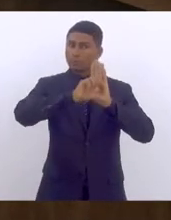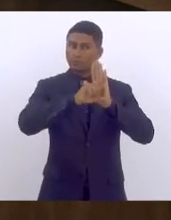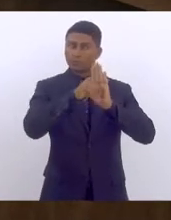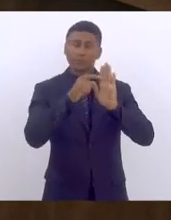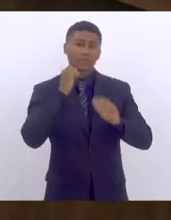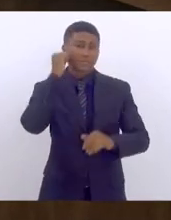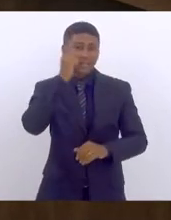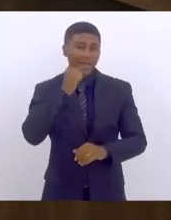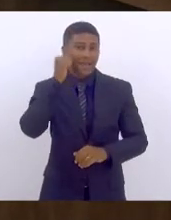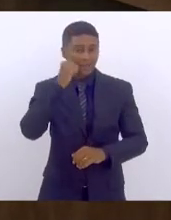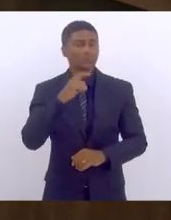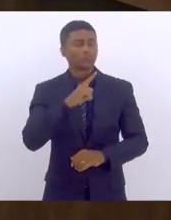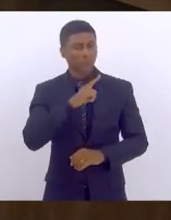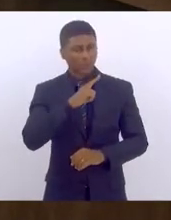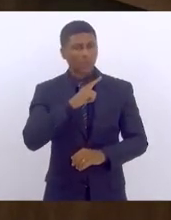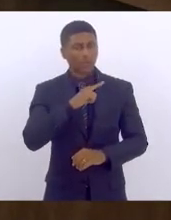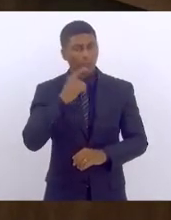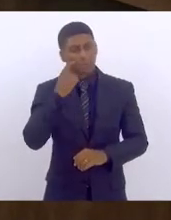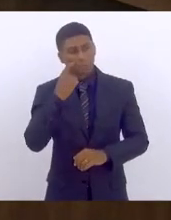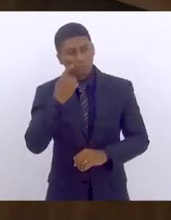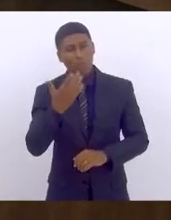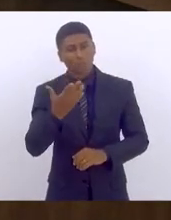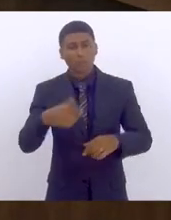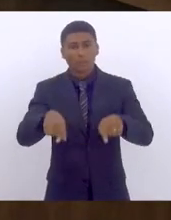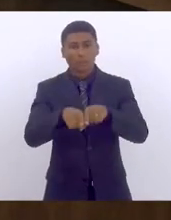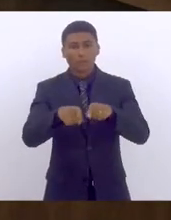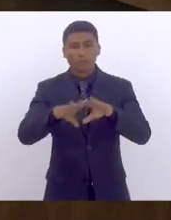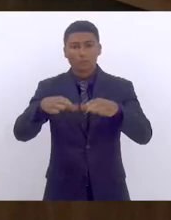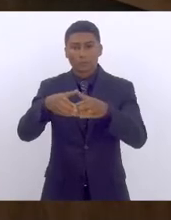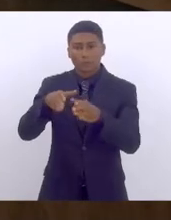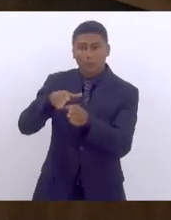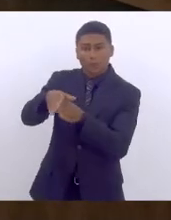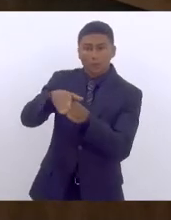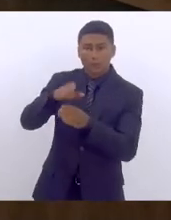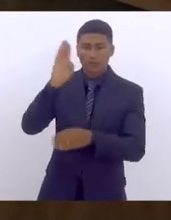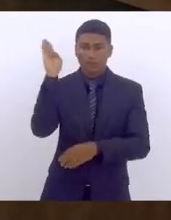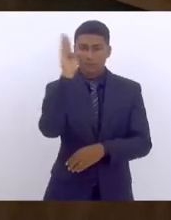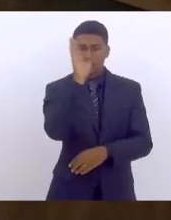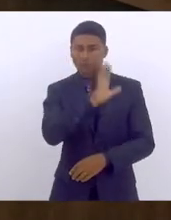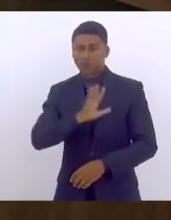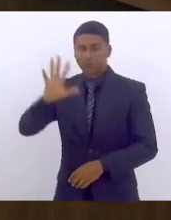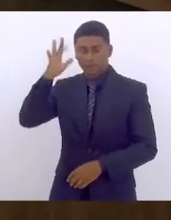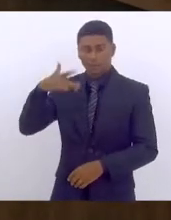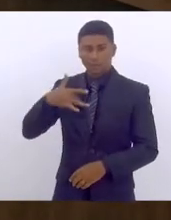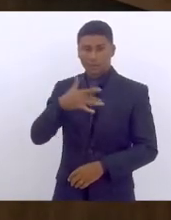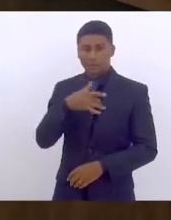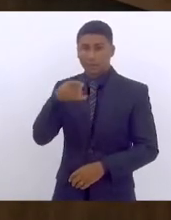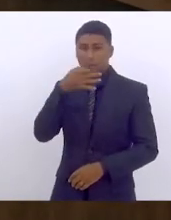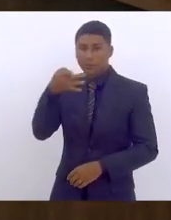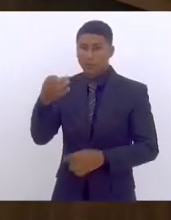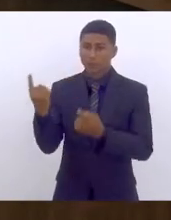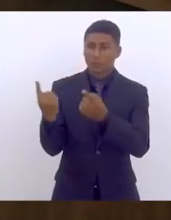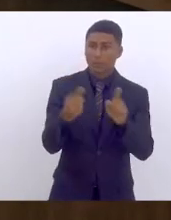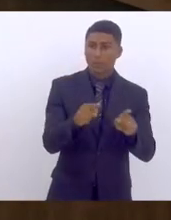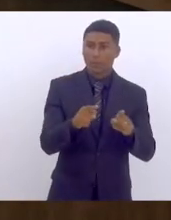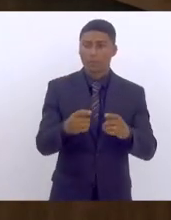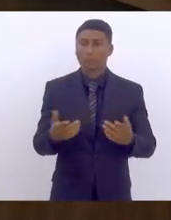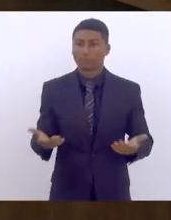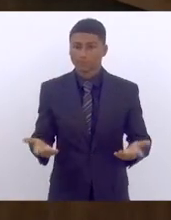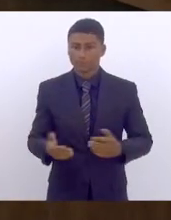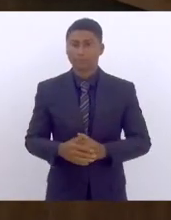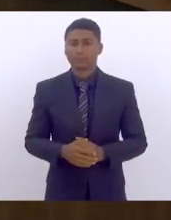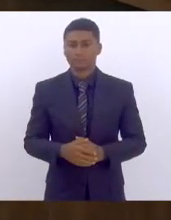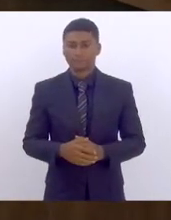Senado, o Conselho Nacional de Saúde tem uma manifestação contrária, nós